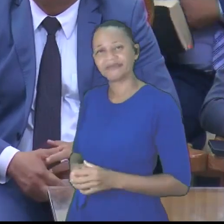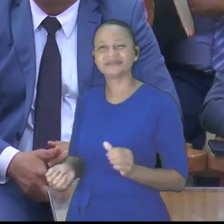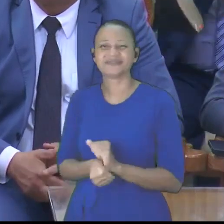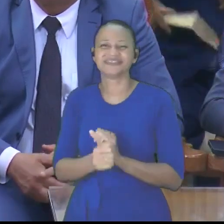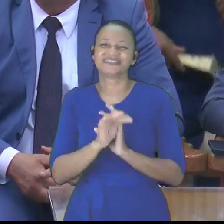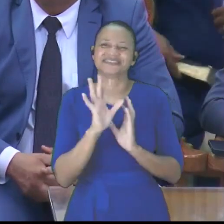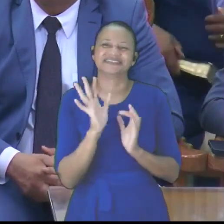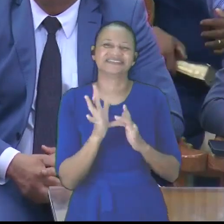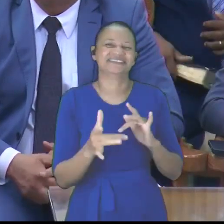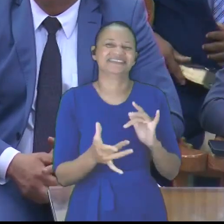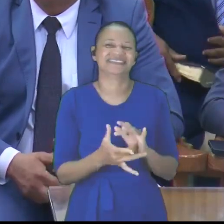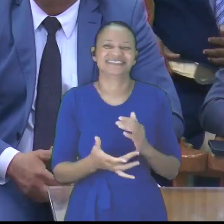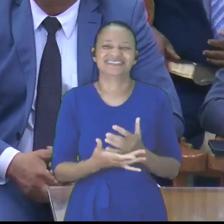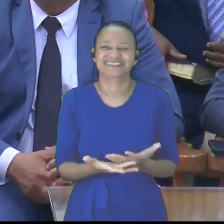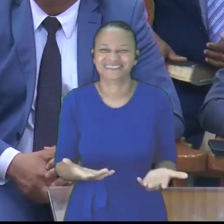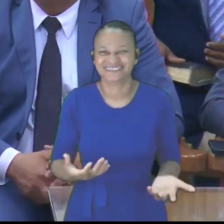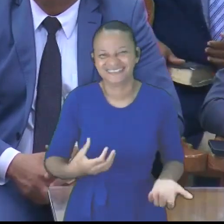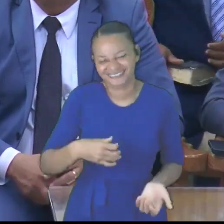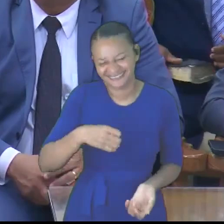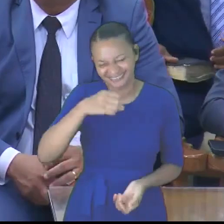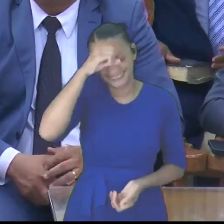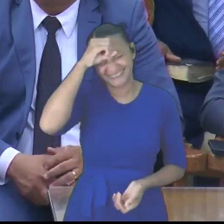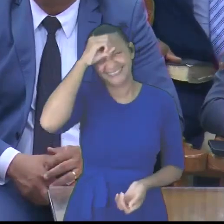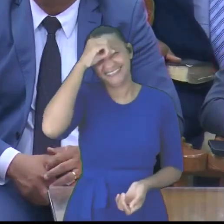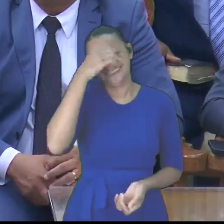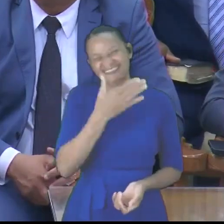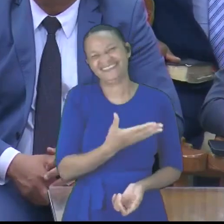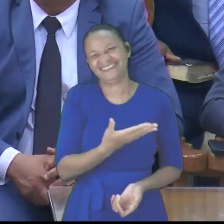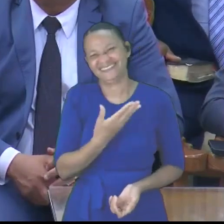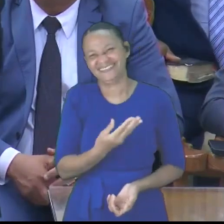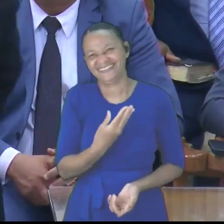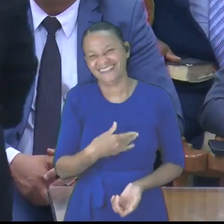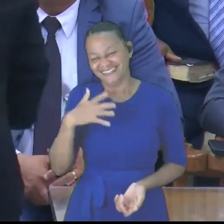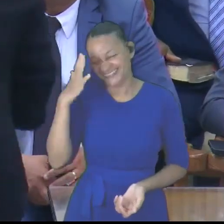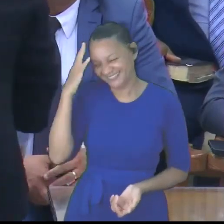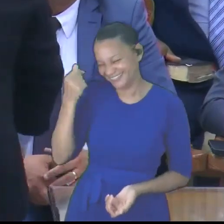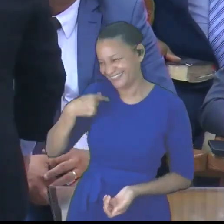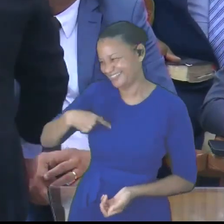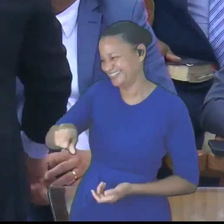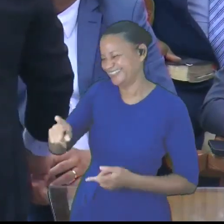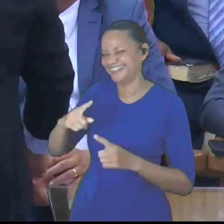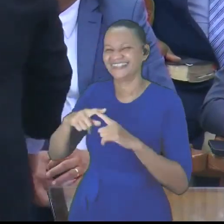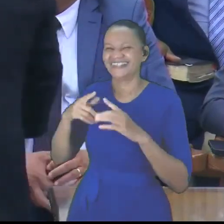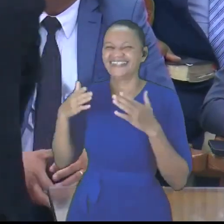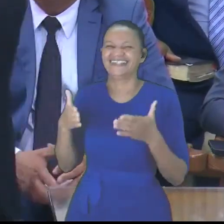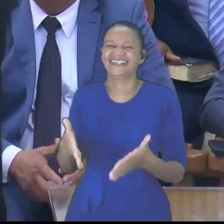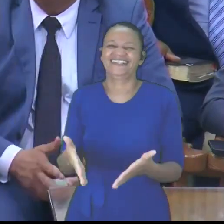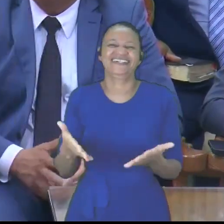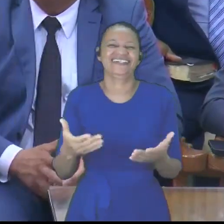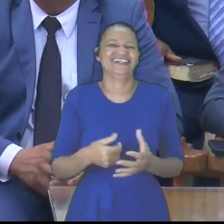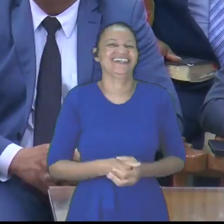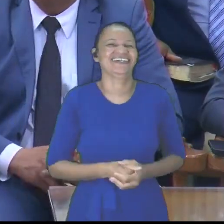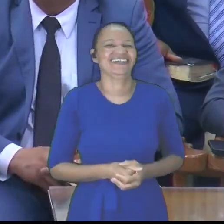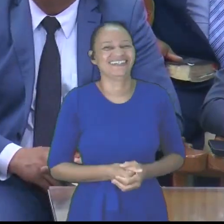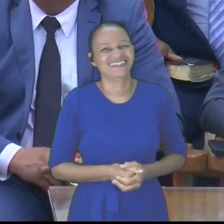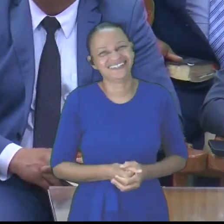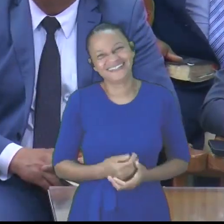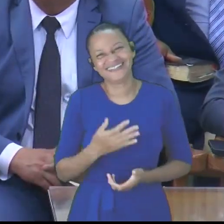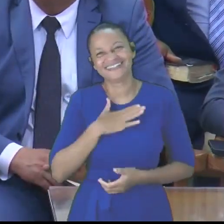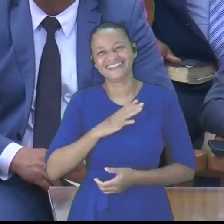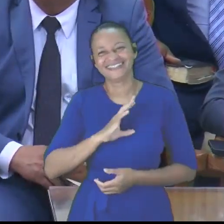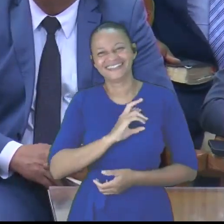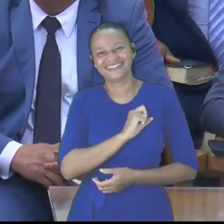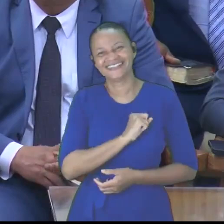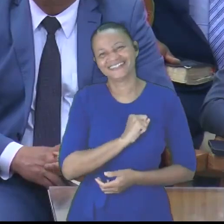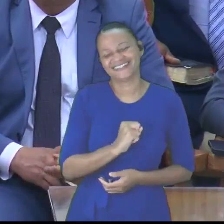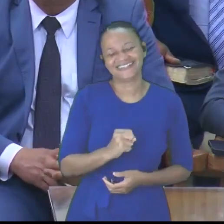Glória a Jesus. Veja que ignorância. Se tivesse sabido, tinha ido para o enterro de Jesus. Glória a Deus. Meus amados irmãos,